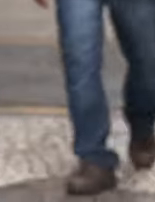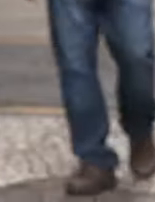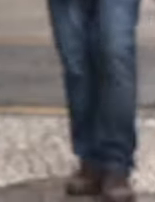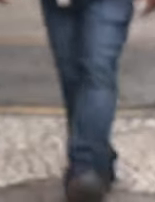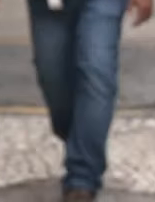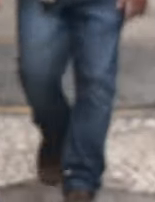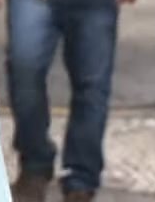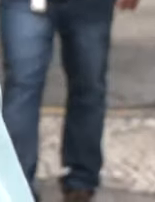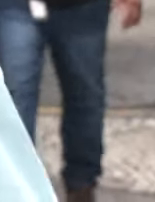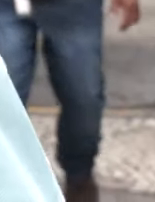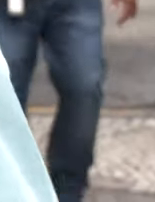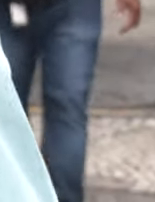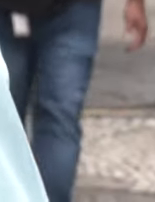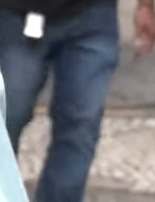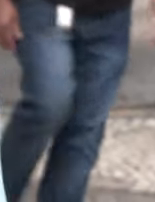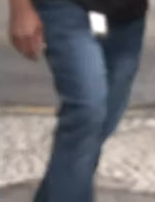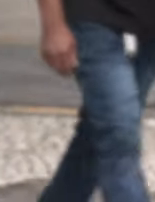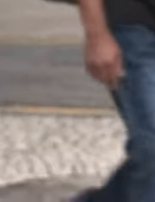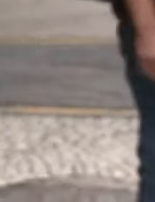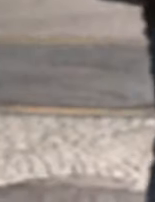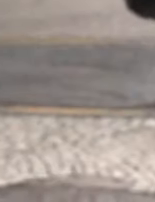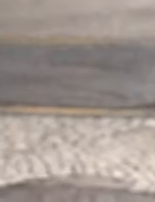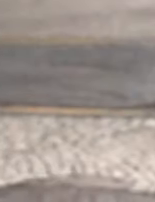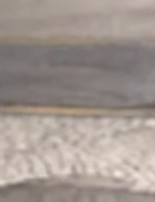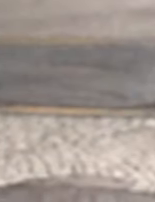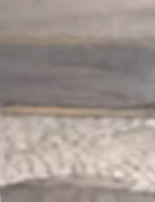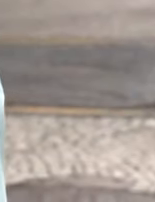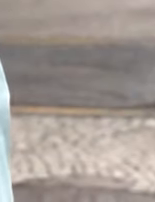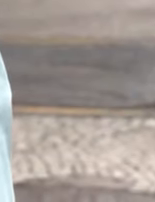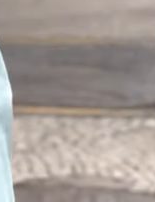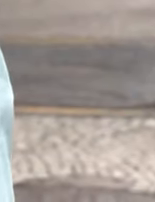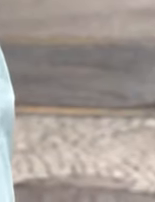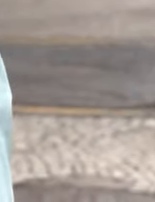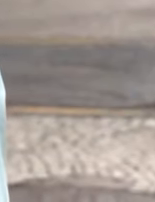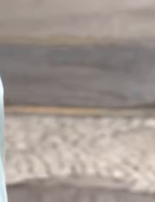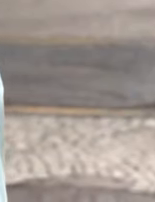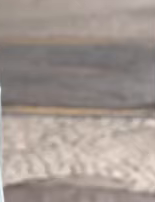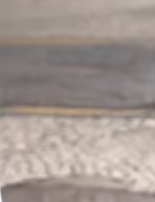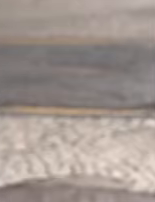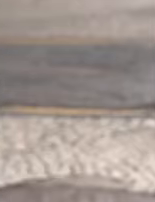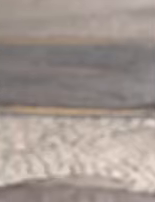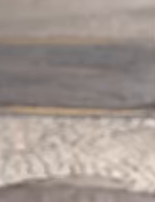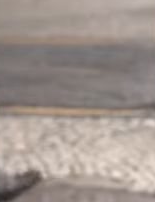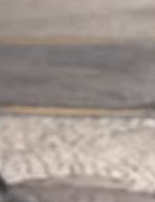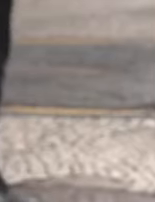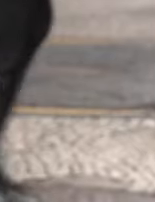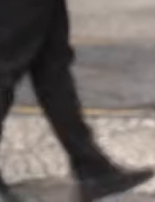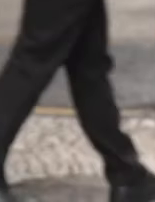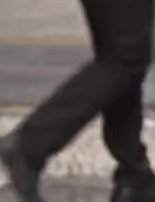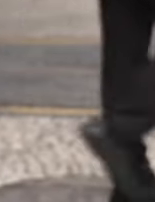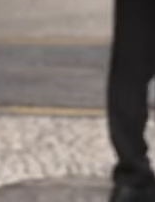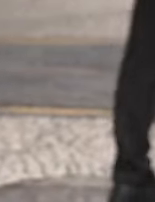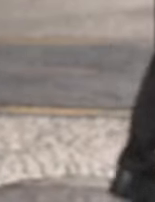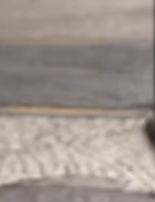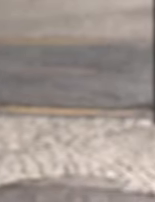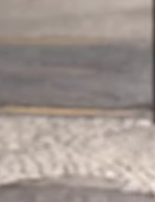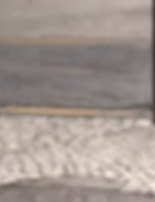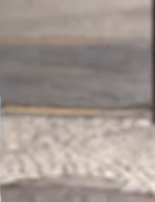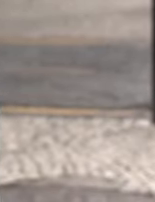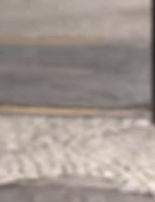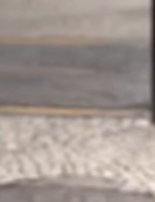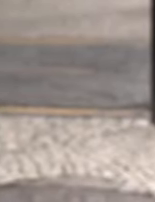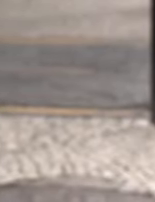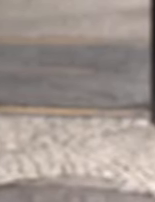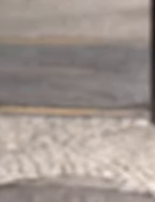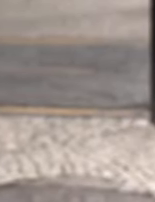no estado e que precisam desse sangue. Então, não há substituto, é fundamental. E para isso a gente precisa da generosidade da população, que nunca falta,